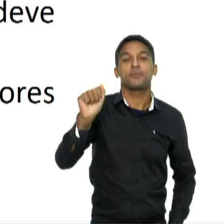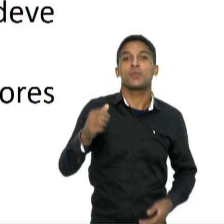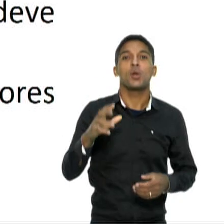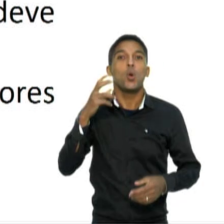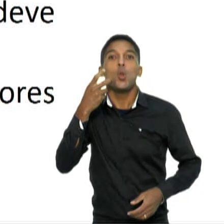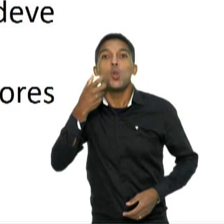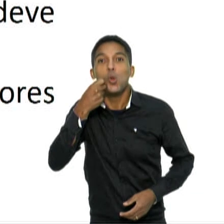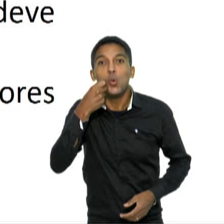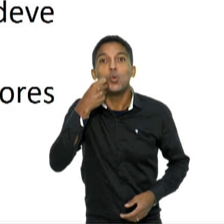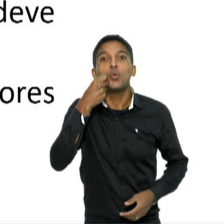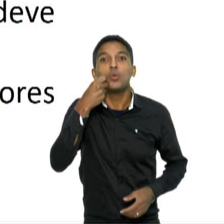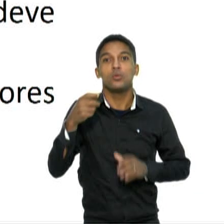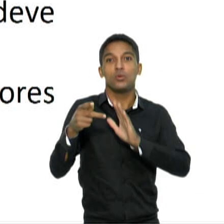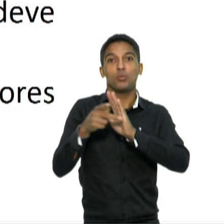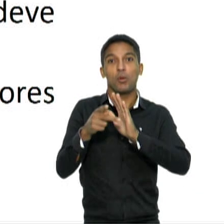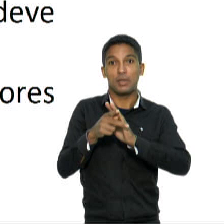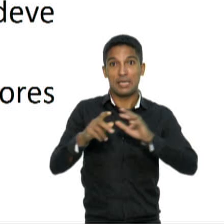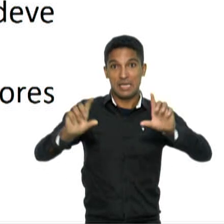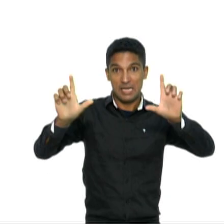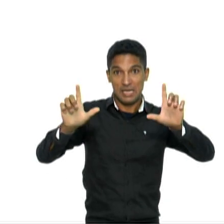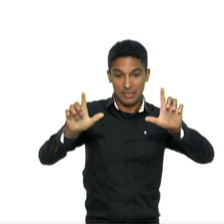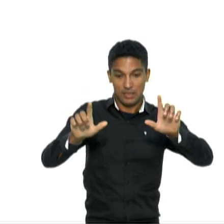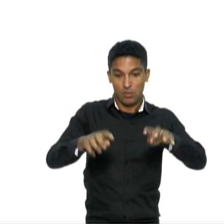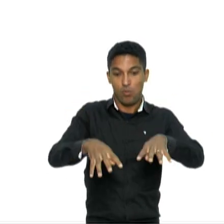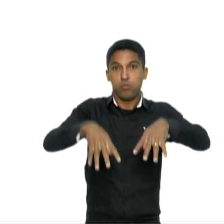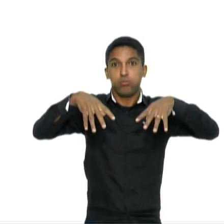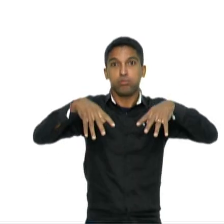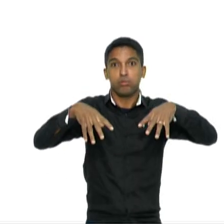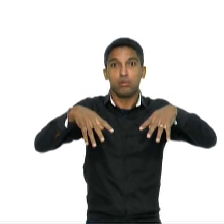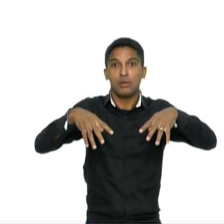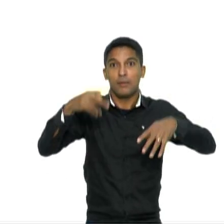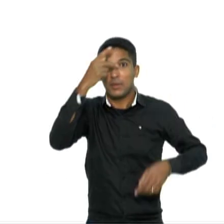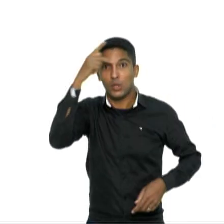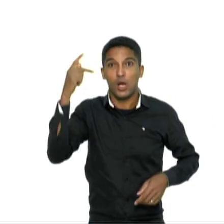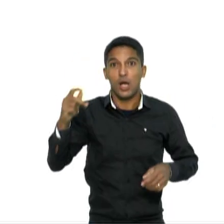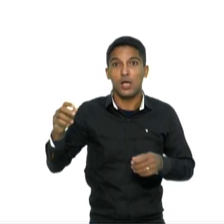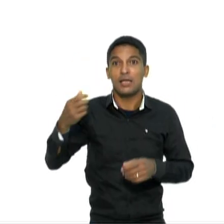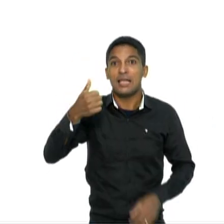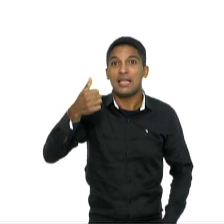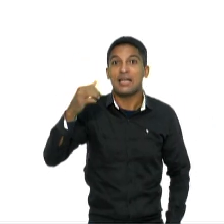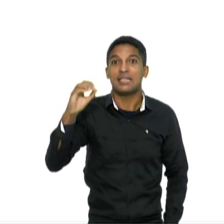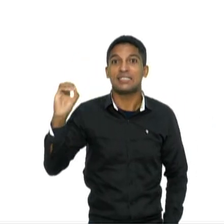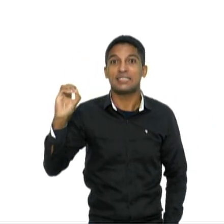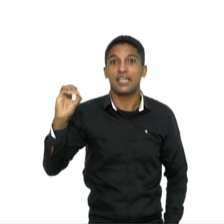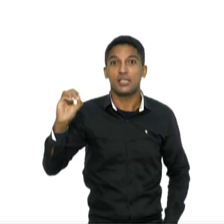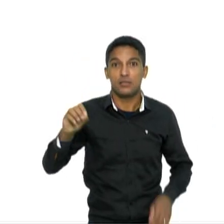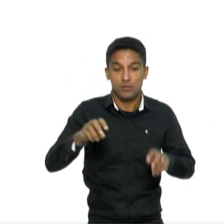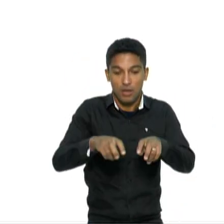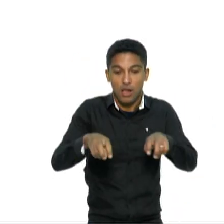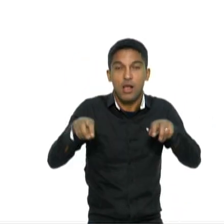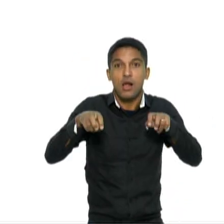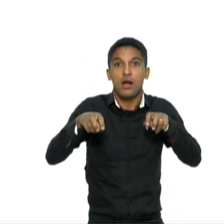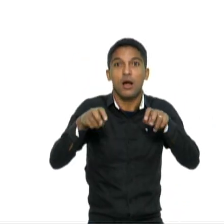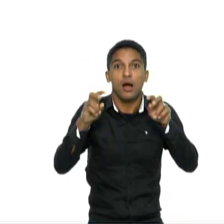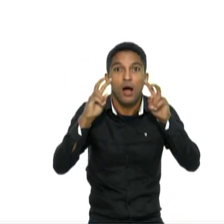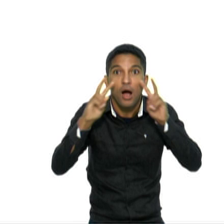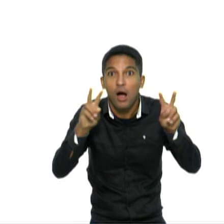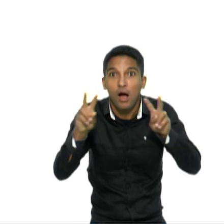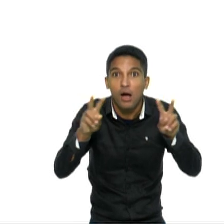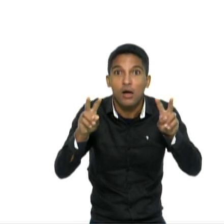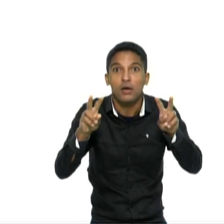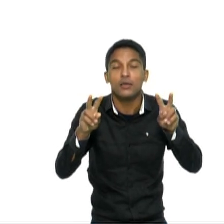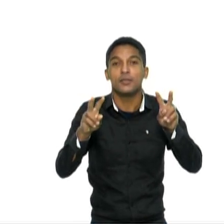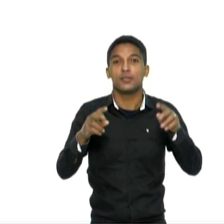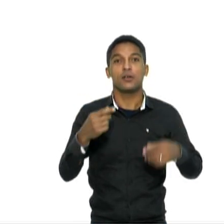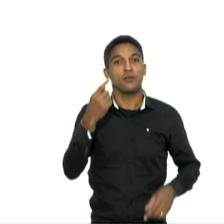obtido numa sessão com 100 espectadores, beleza? Então lembrando que a nossa função é L de x igual a